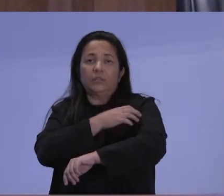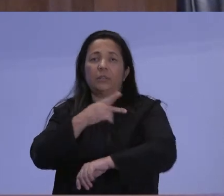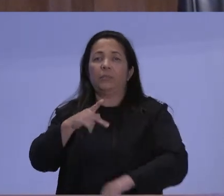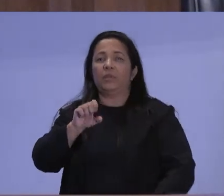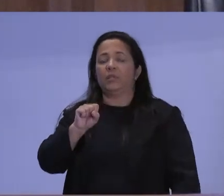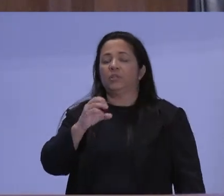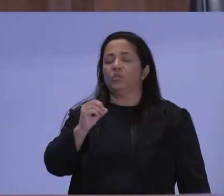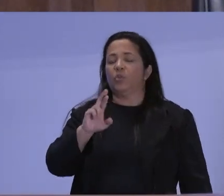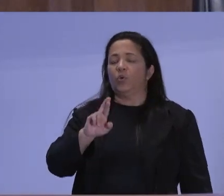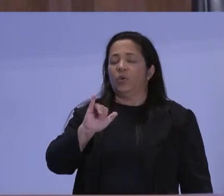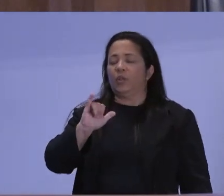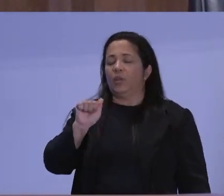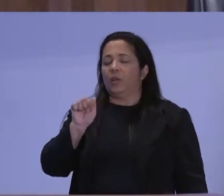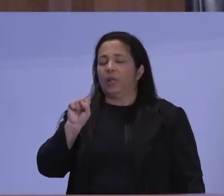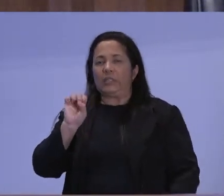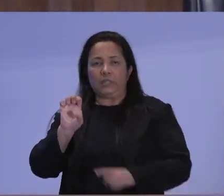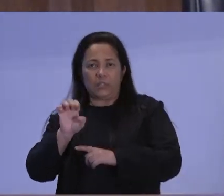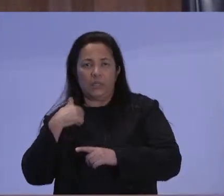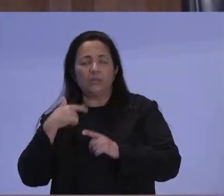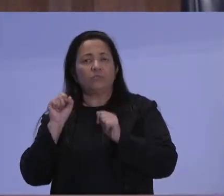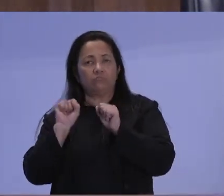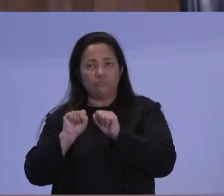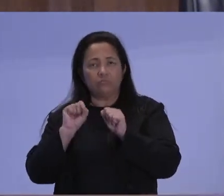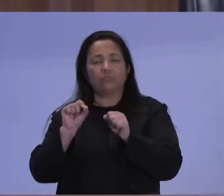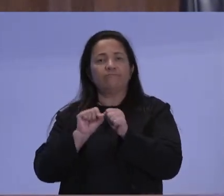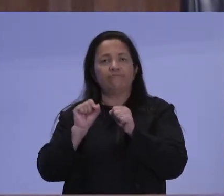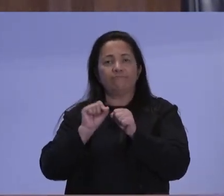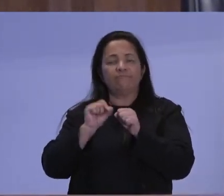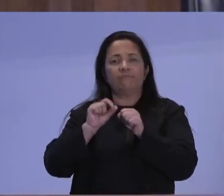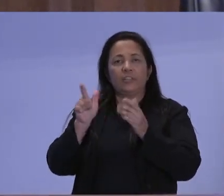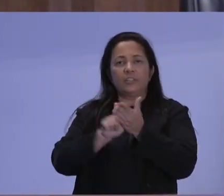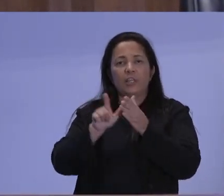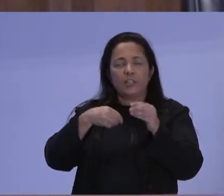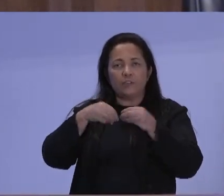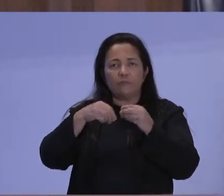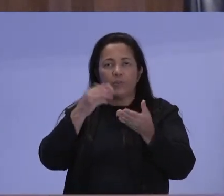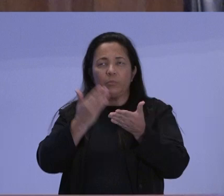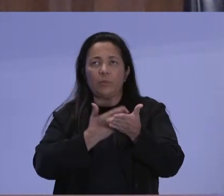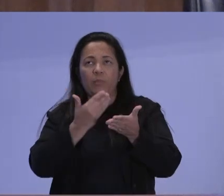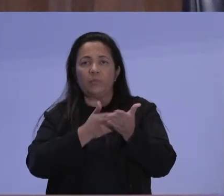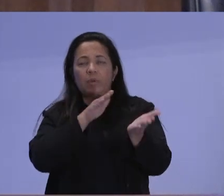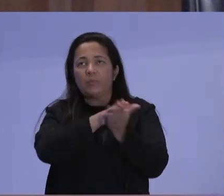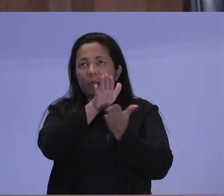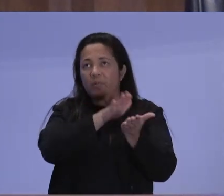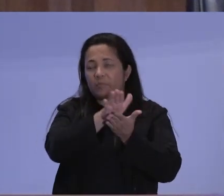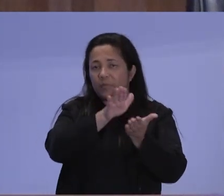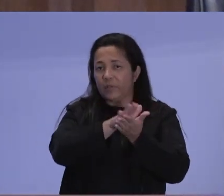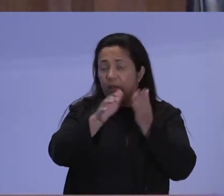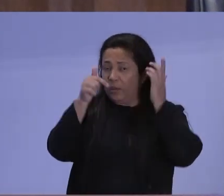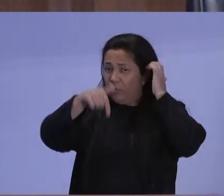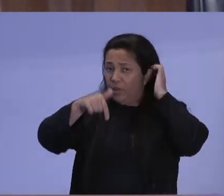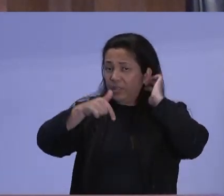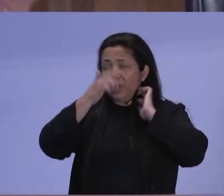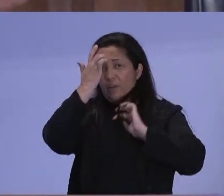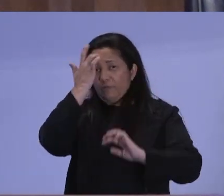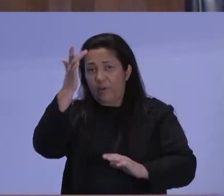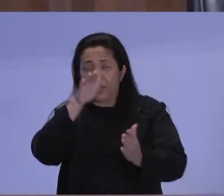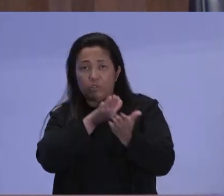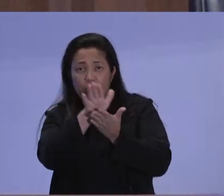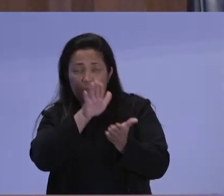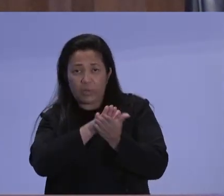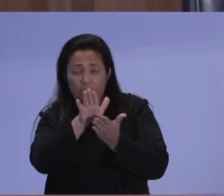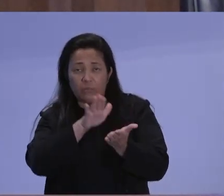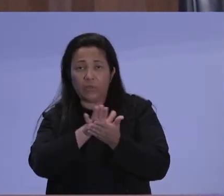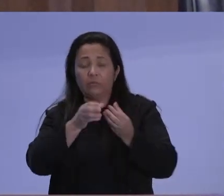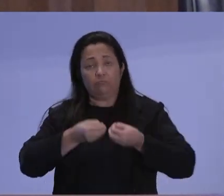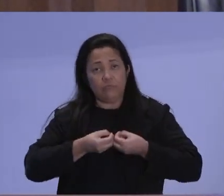porque às vezes a dificuldade do GDF, eu sei porque eu sou servidor, a dificuldade é a impressão. Então, a gente pode fazer em parceria e fazer a